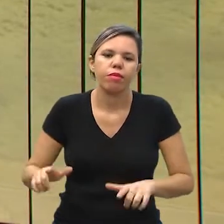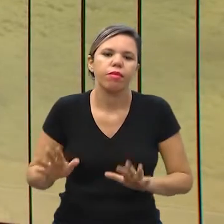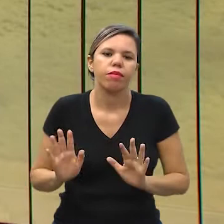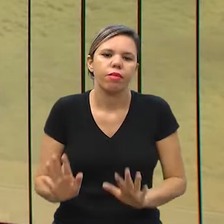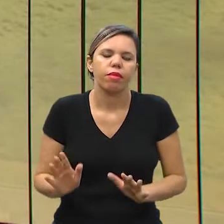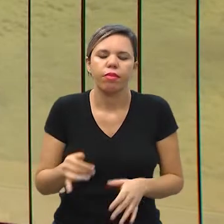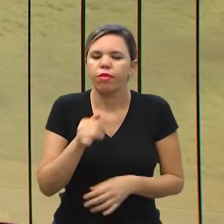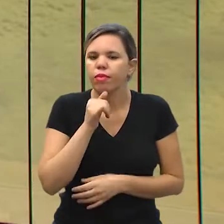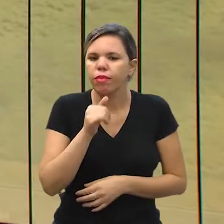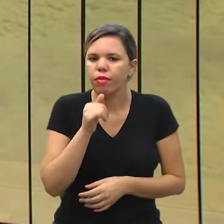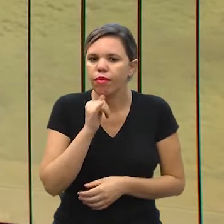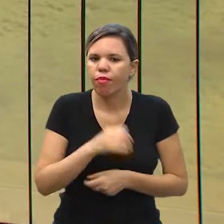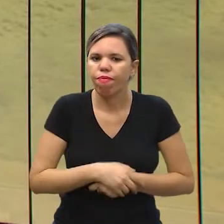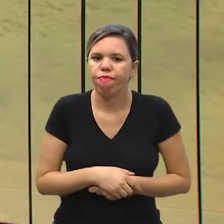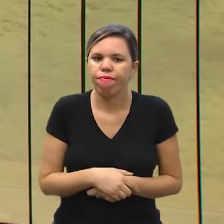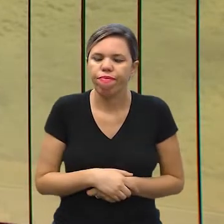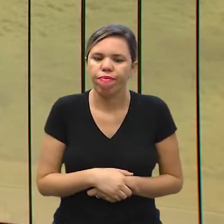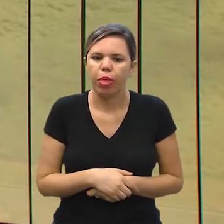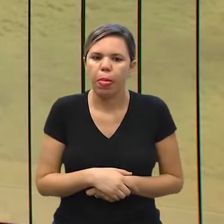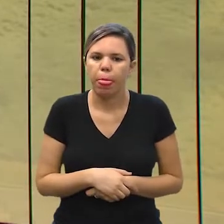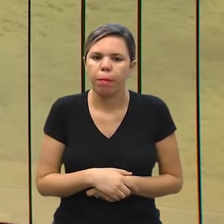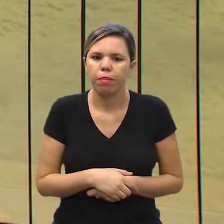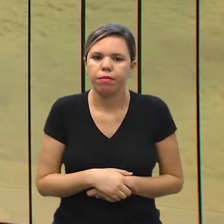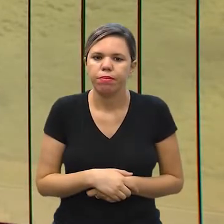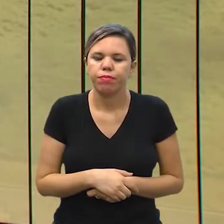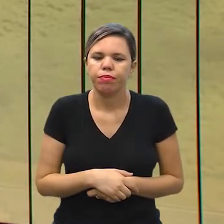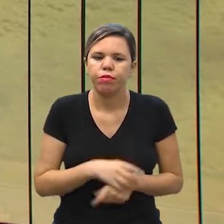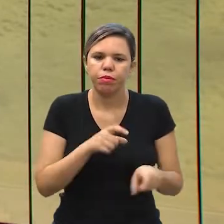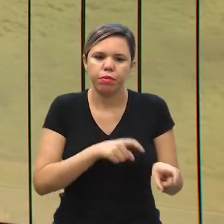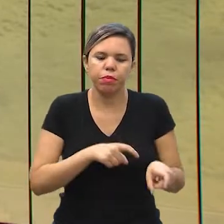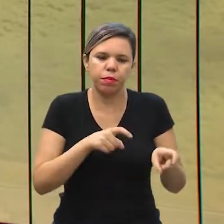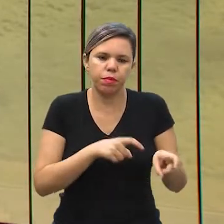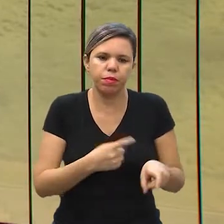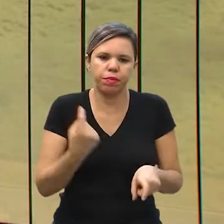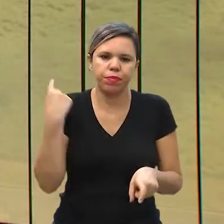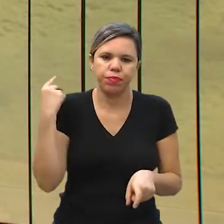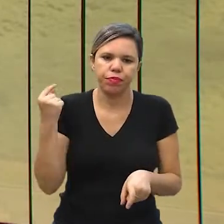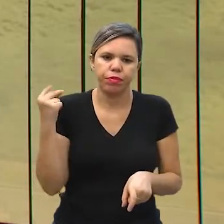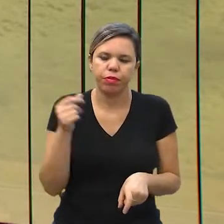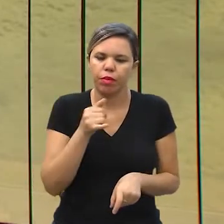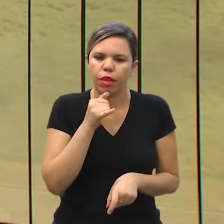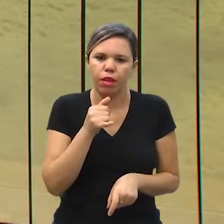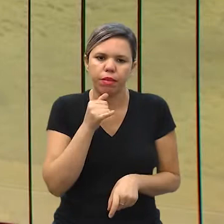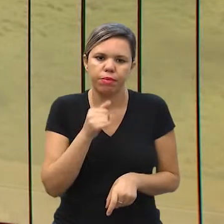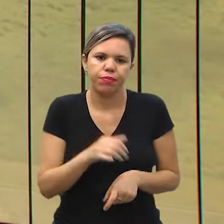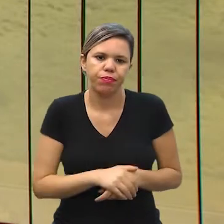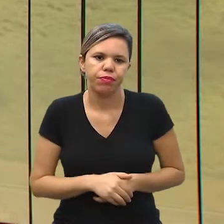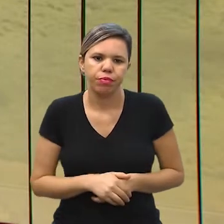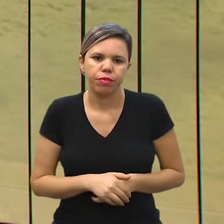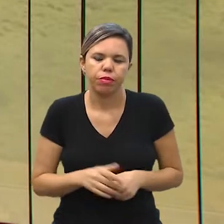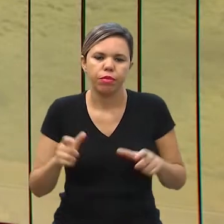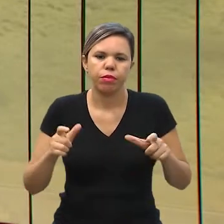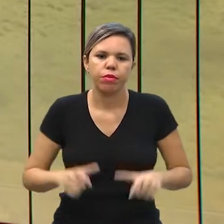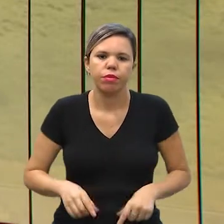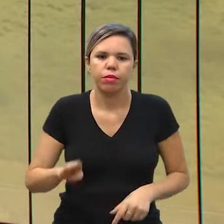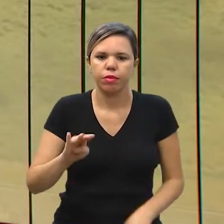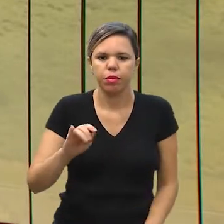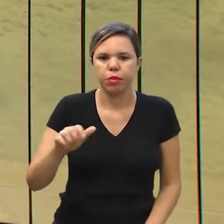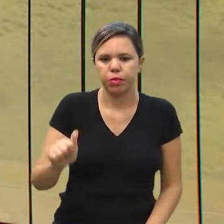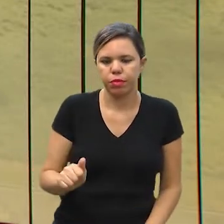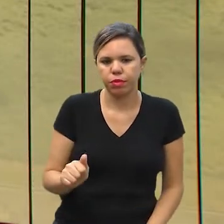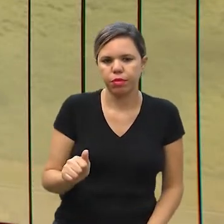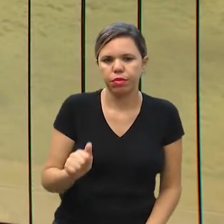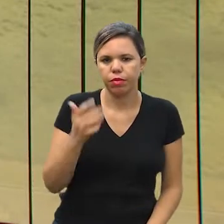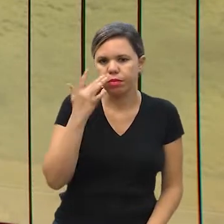ali né então por exemplo um dos pontos da Fazenda antiga a chama bica de ouro